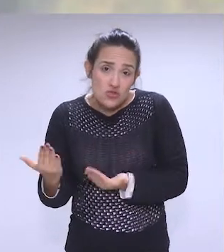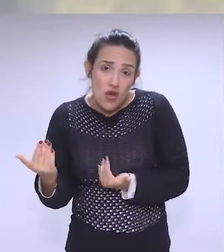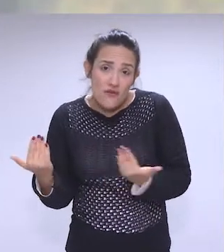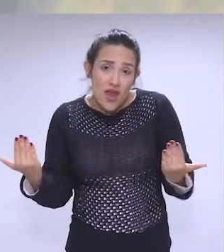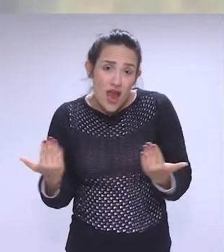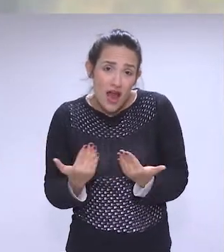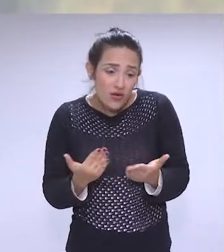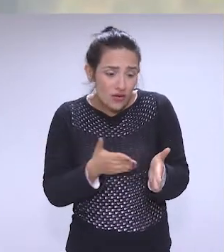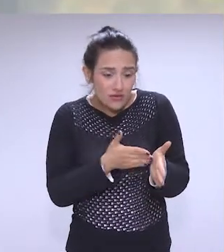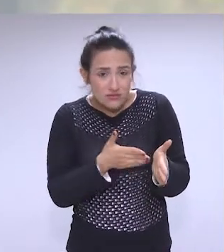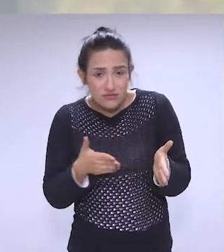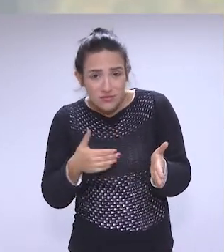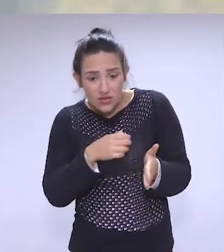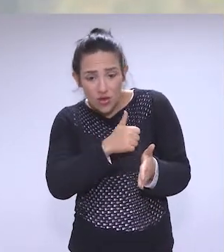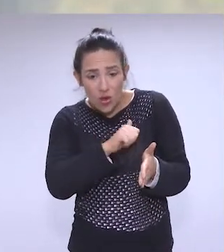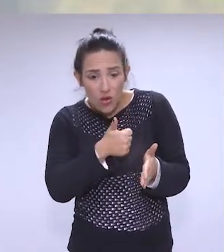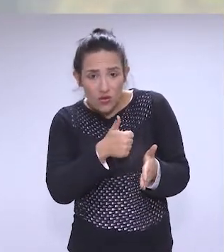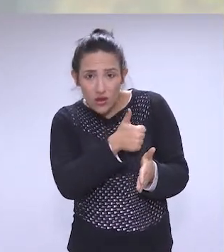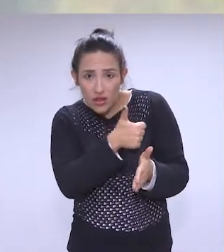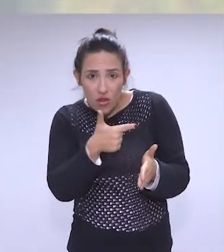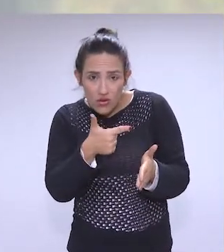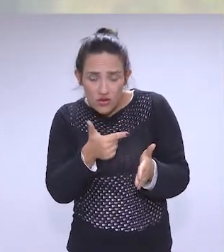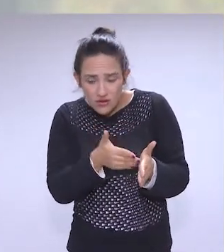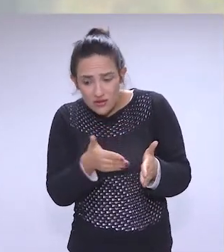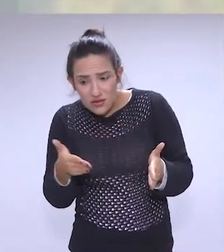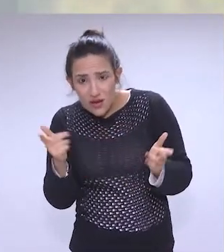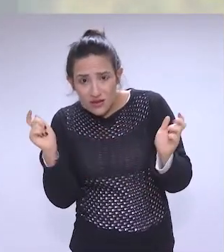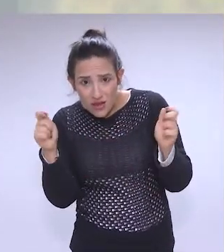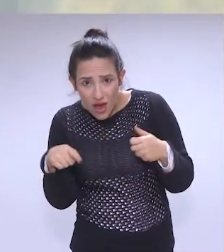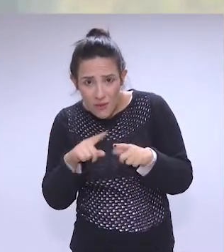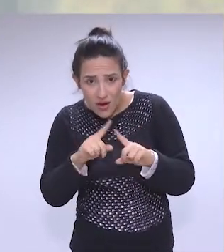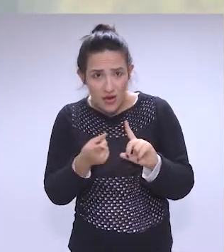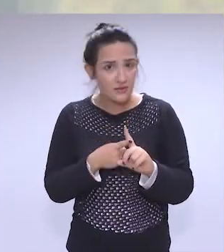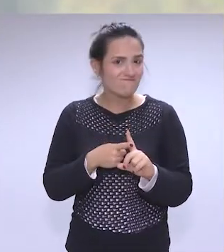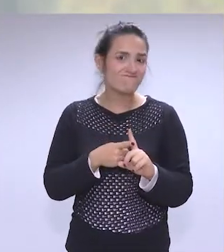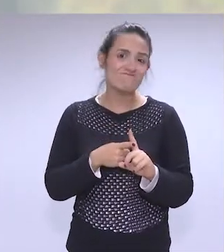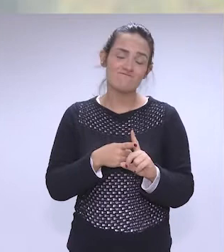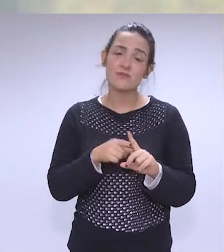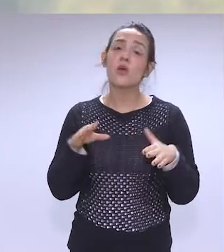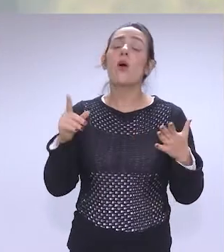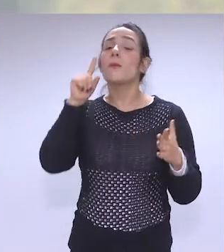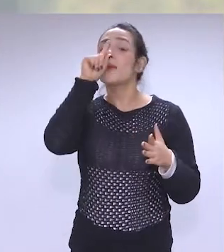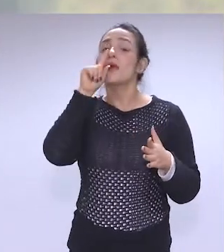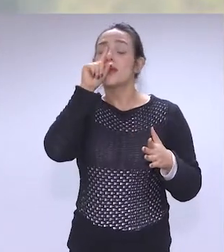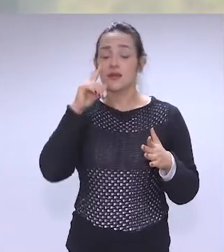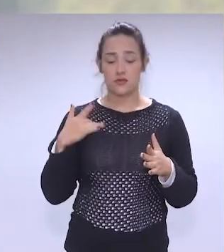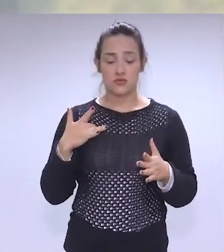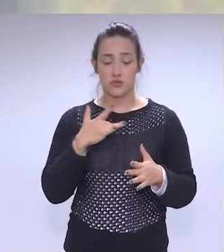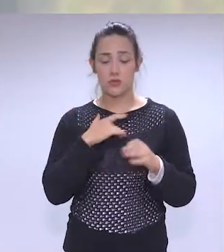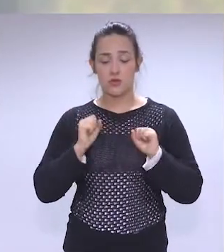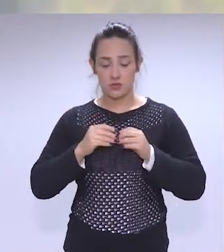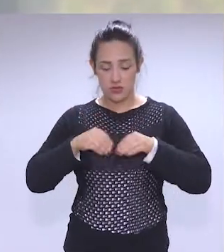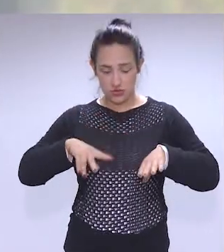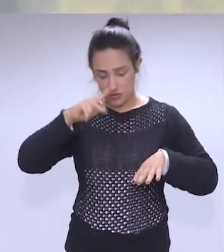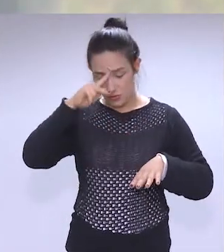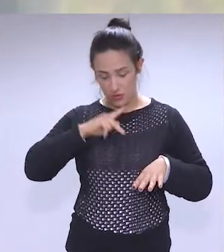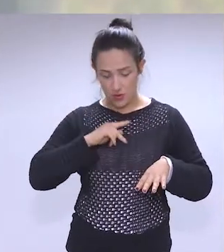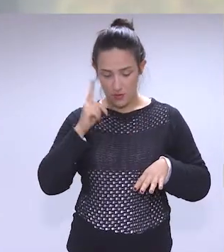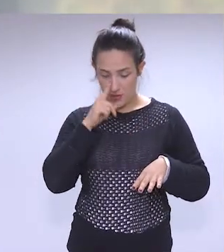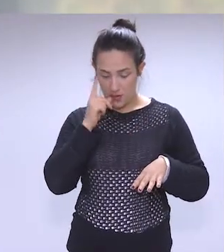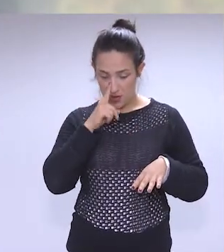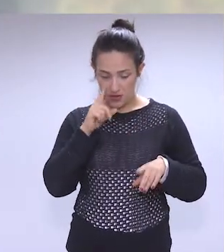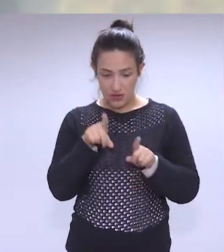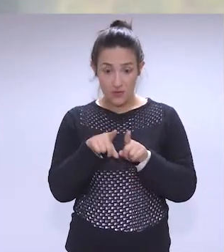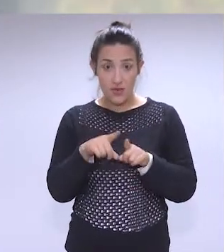na adolescência está pronto para uma gestação plena? Quais são os riscos à saúde da futura mamãe